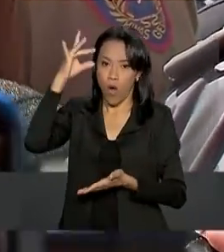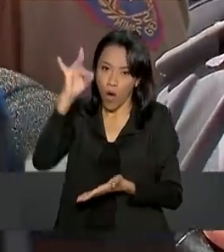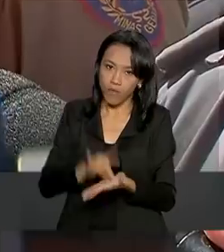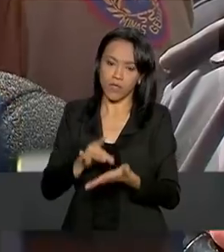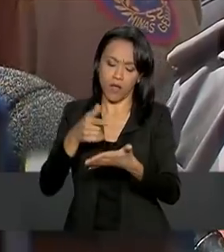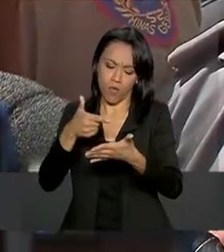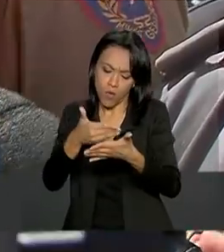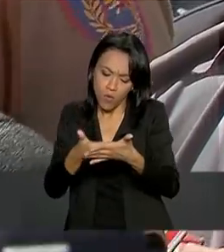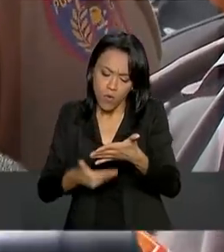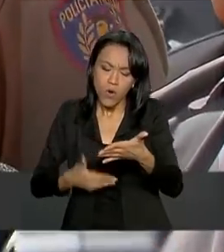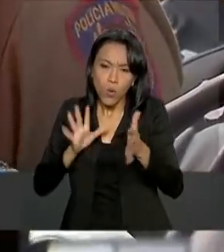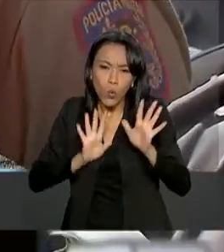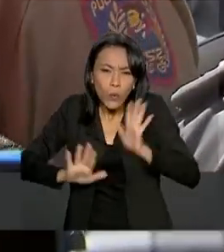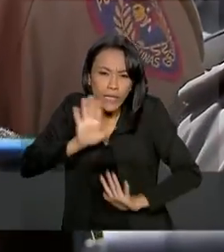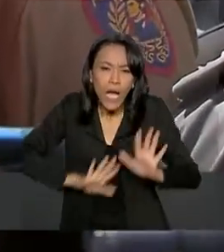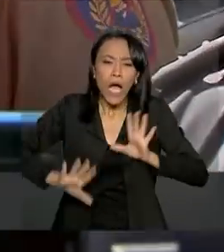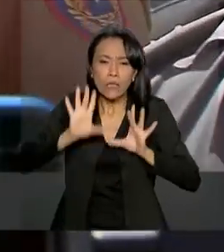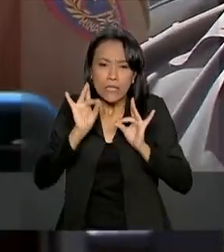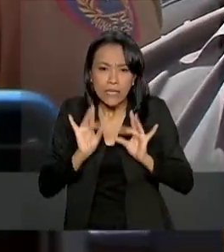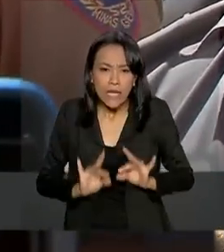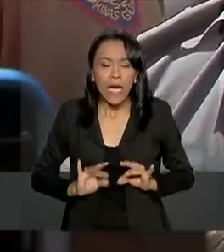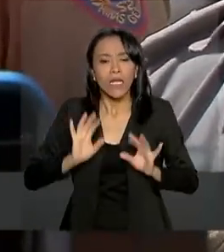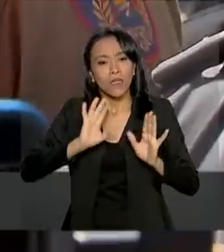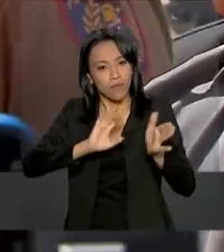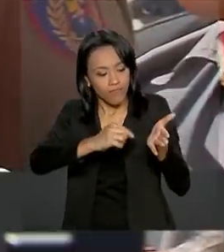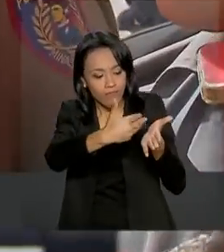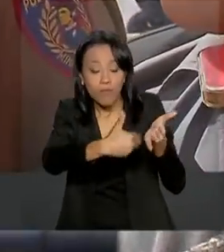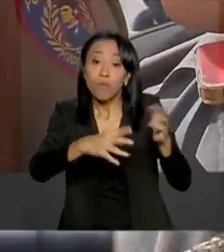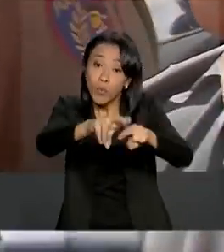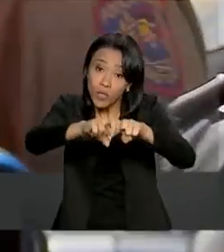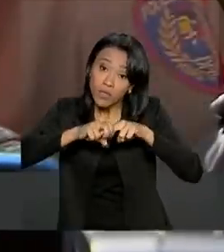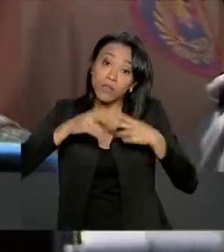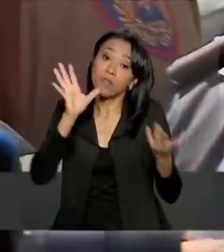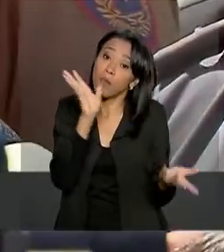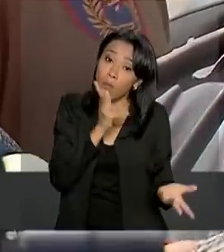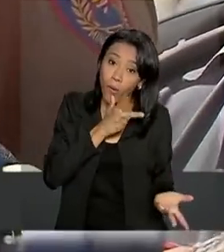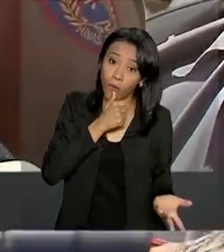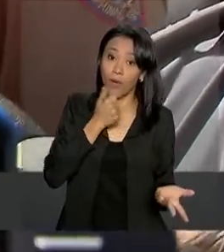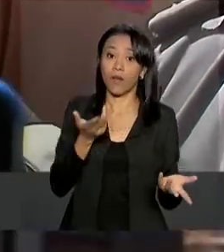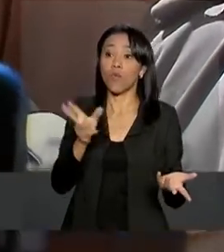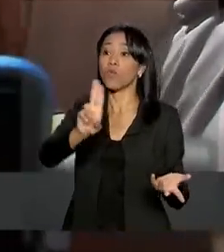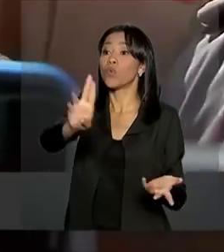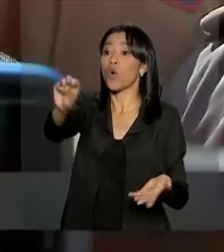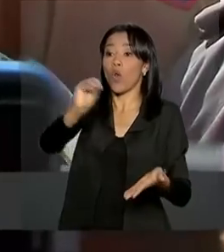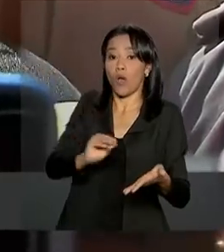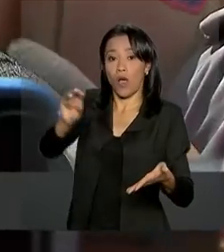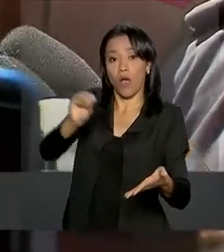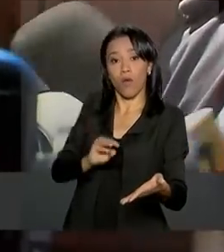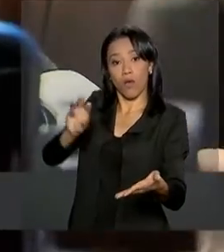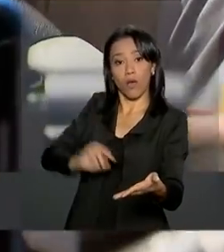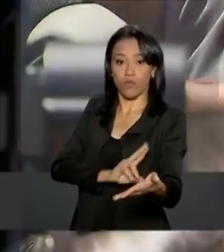trazer sempre uma lista oficial. Por isso a demora em alguma captação de nomes.